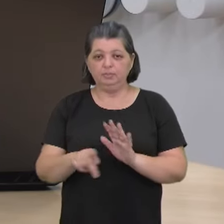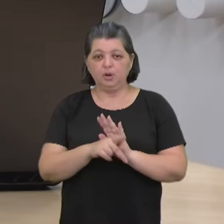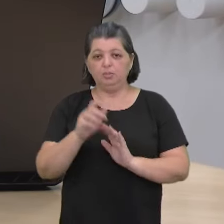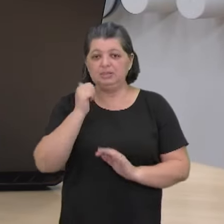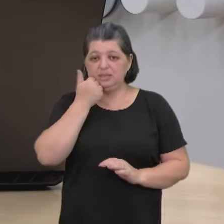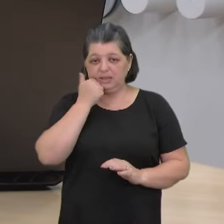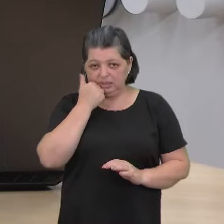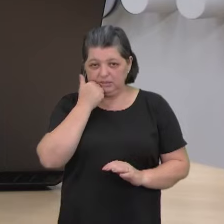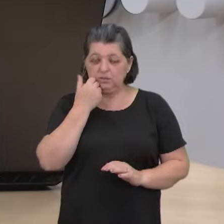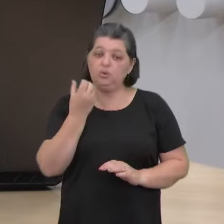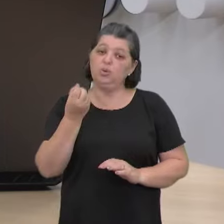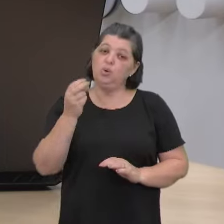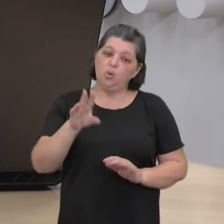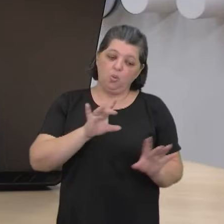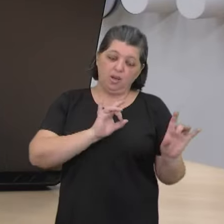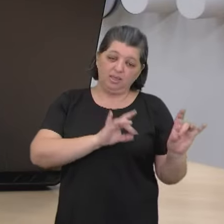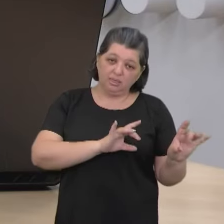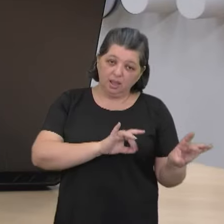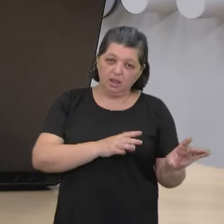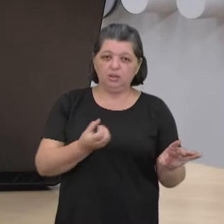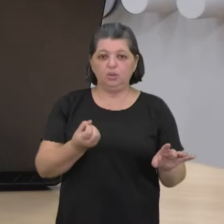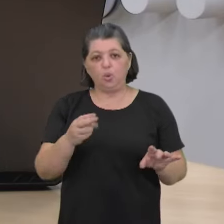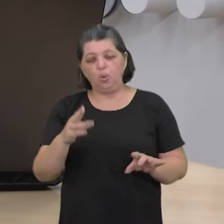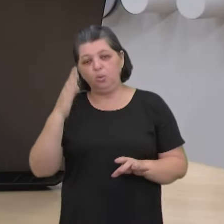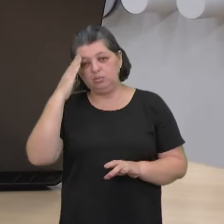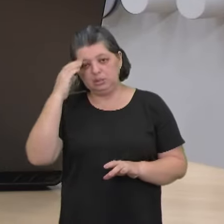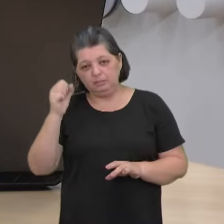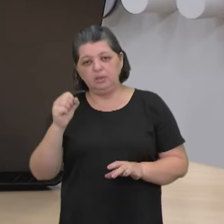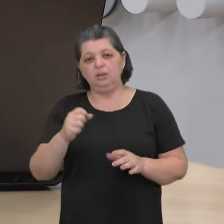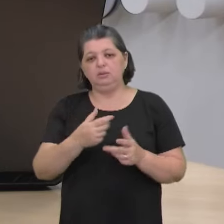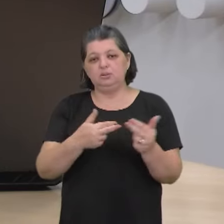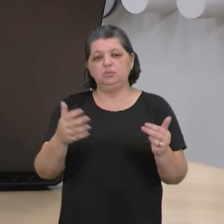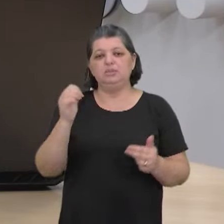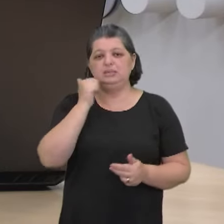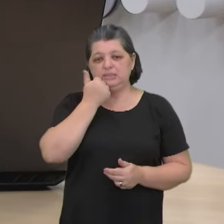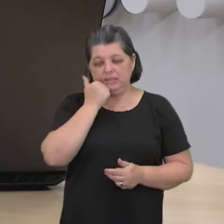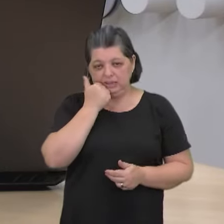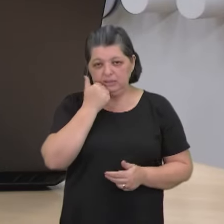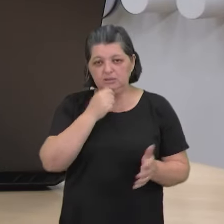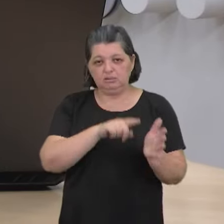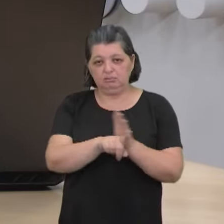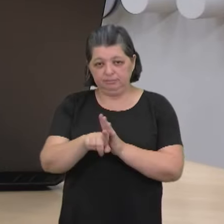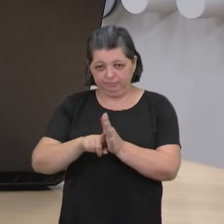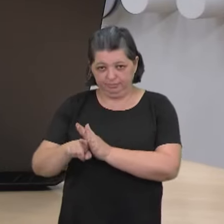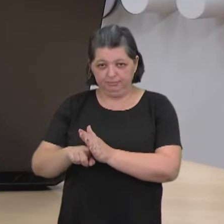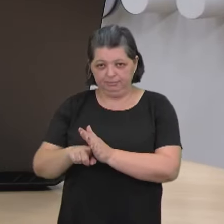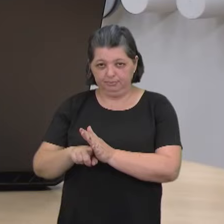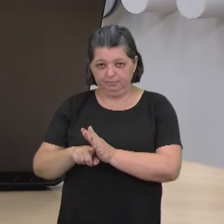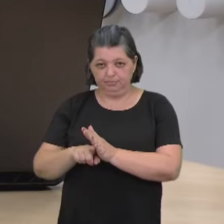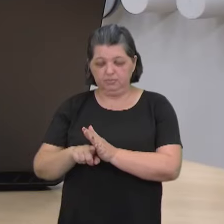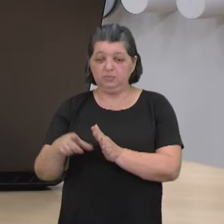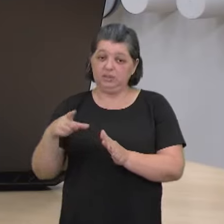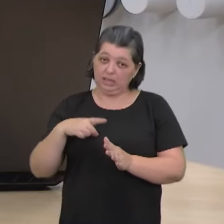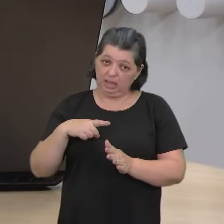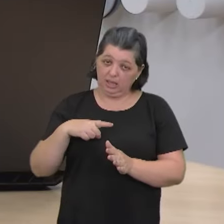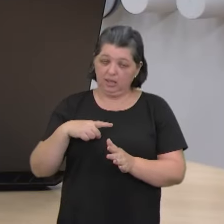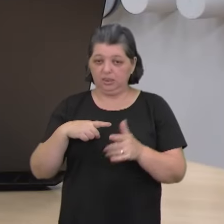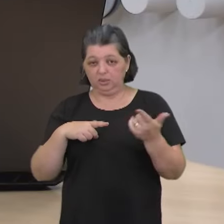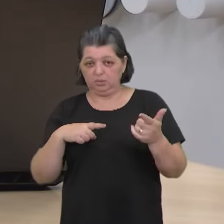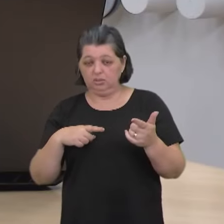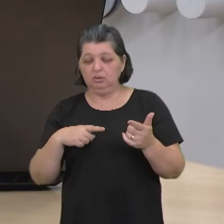ciência, ou pela técnica, ou pelos saberes científicos, ou pela... Será que há? Mesmo